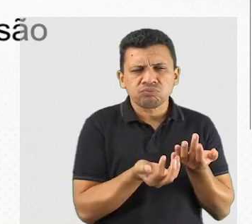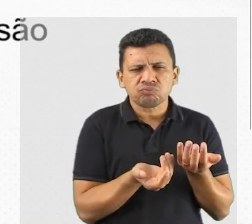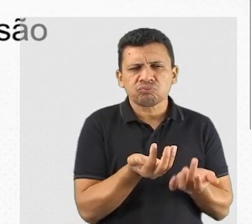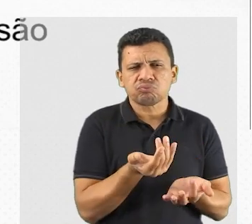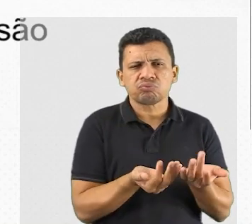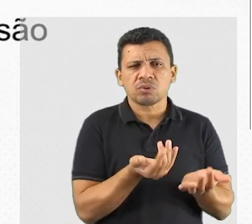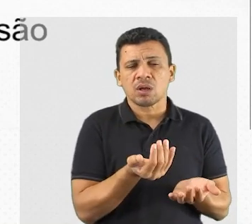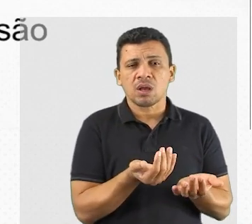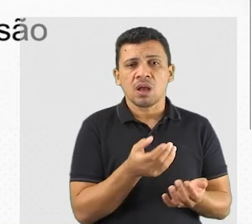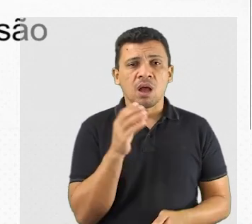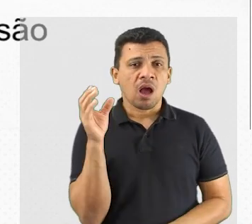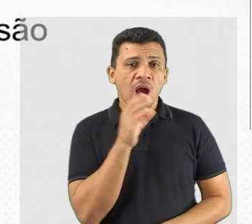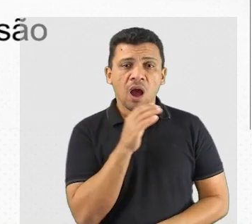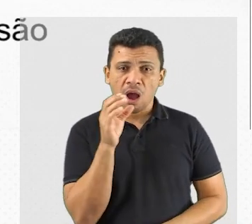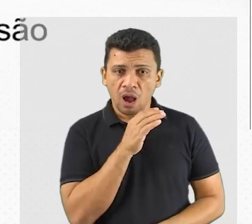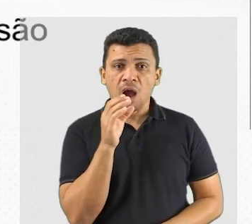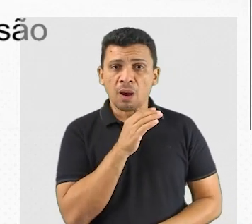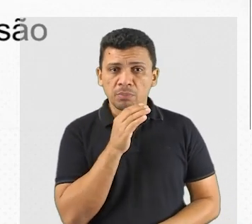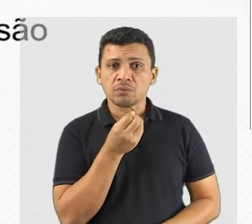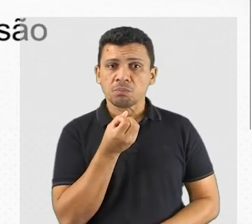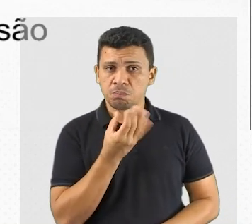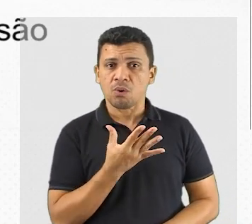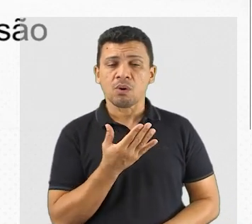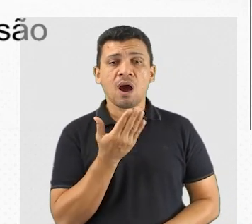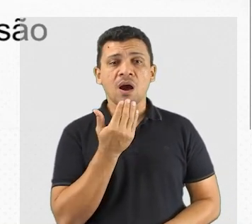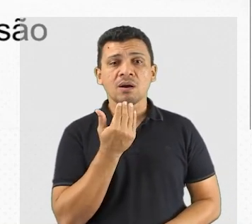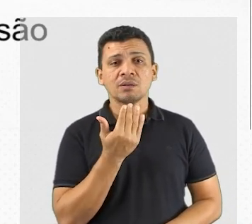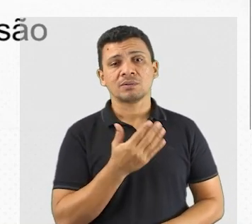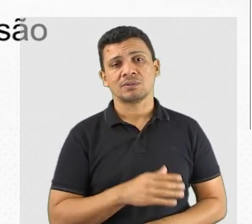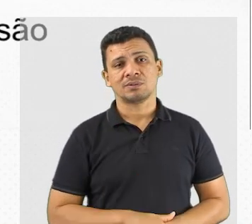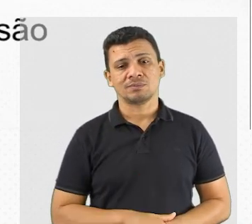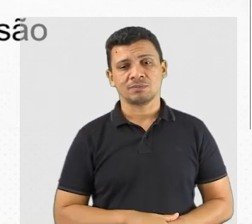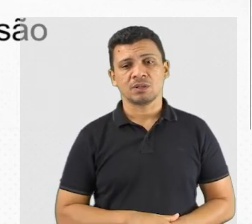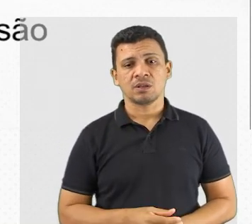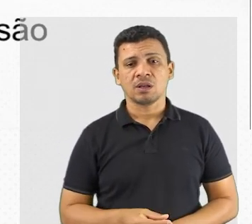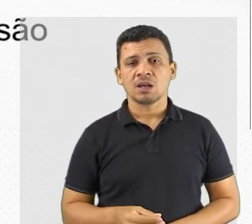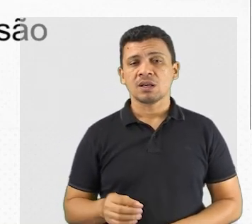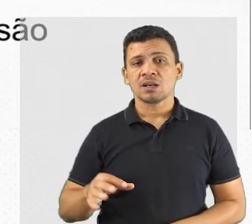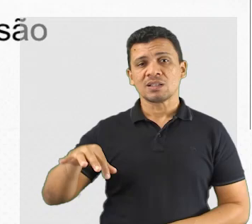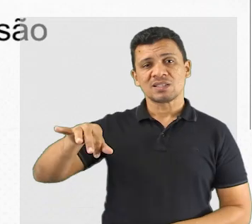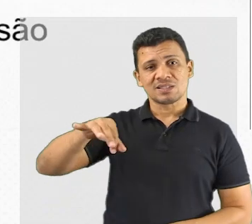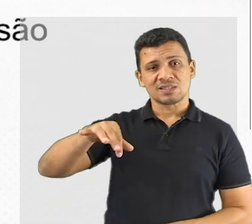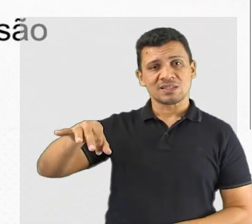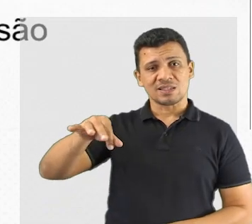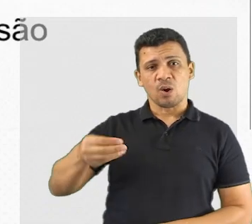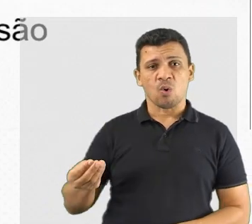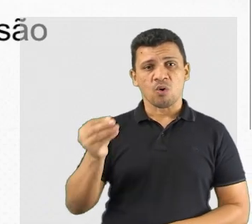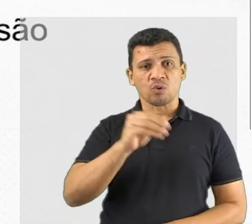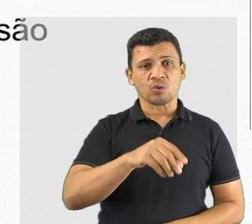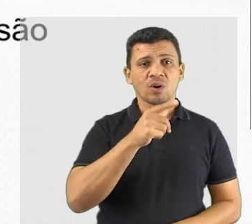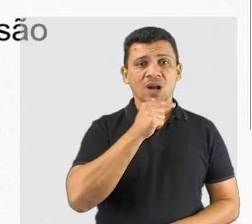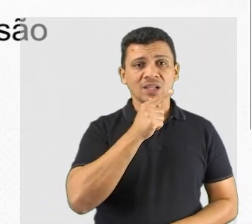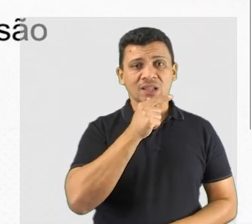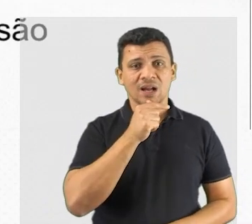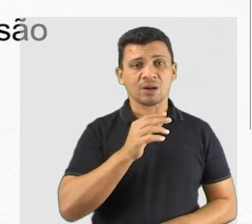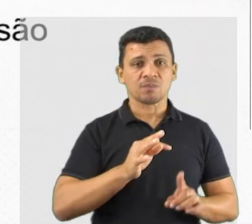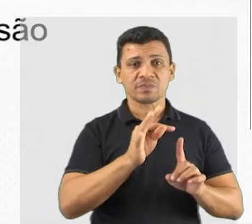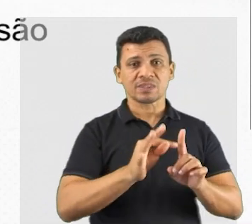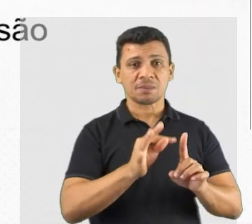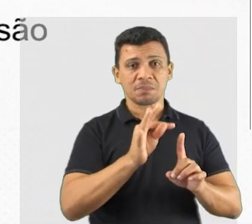mais rápido meu alimento cozinha. Então, ao colocar sal na água, eu aumentei a temperatura de